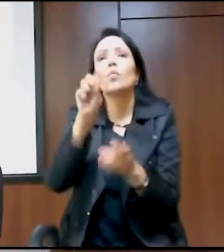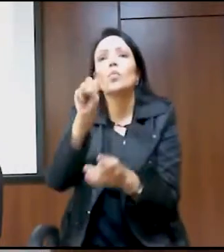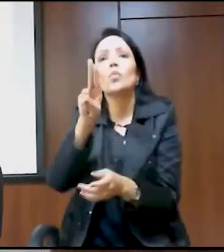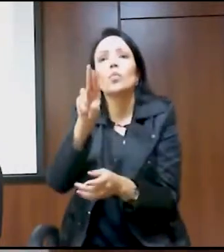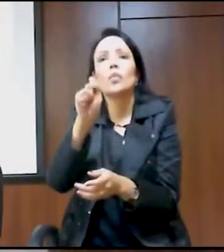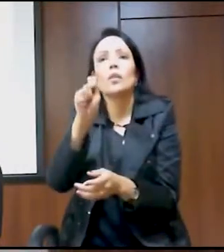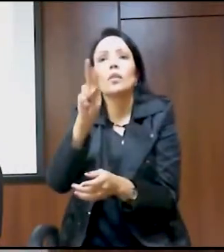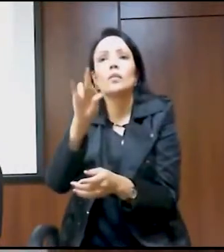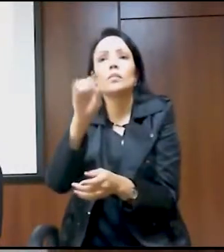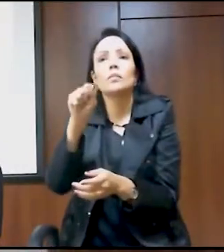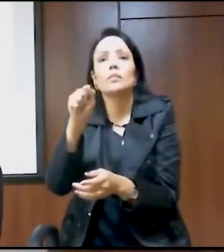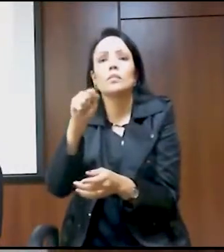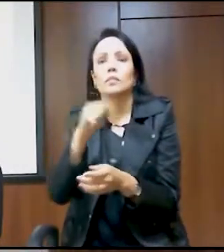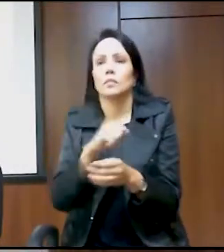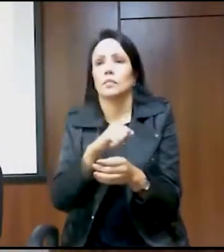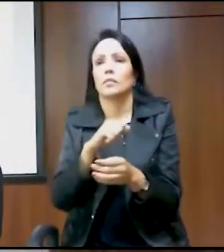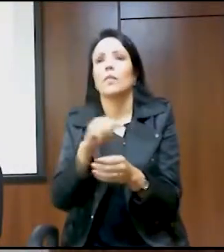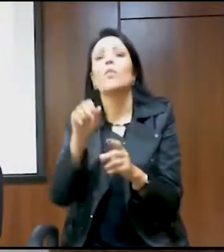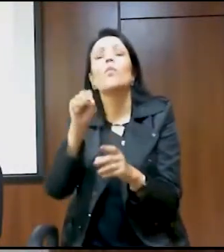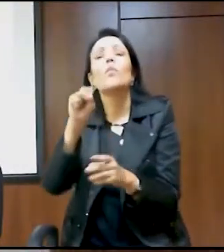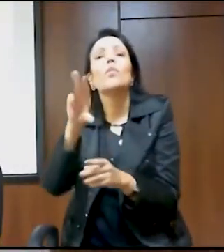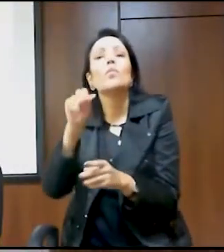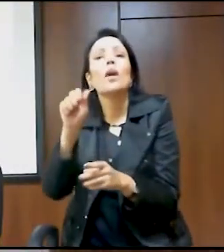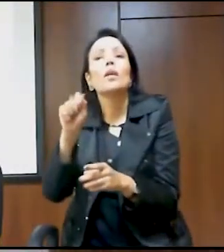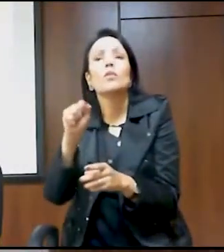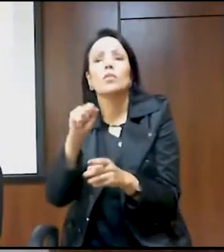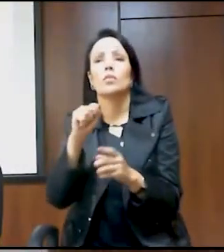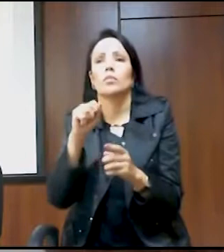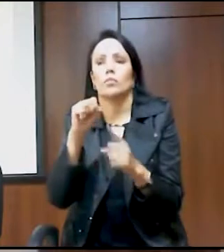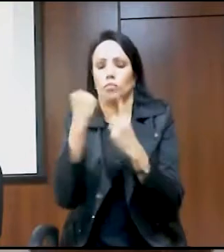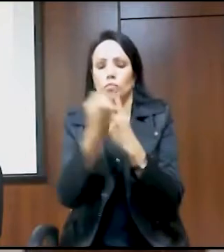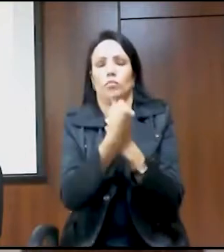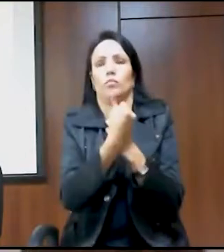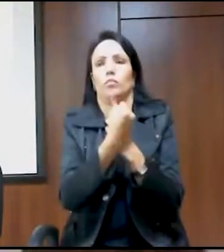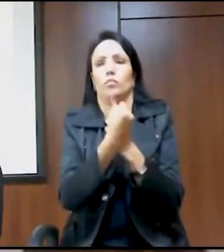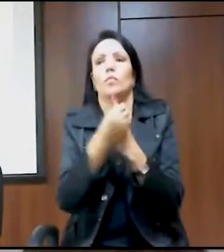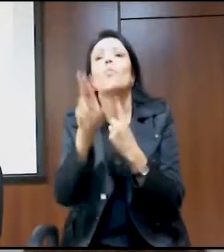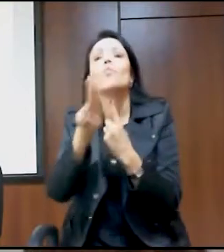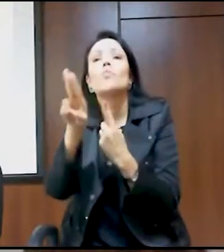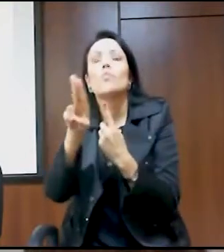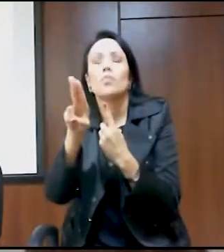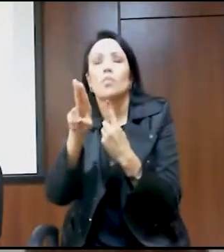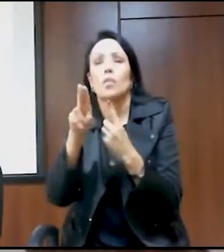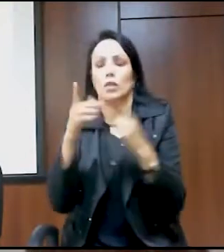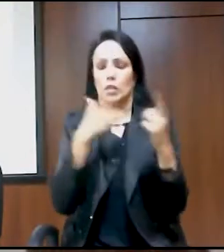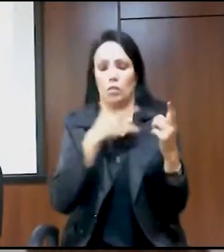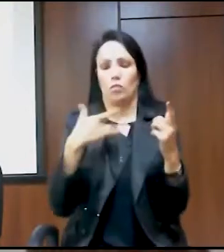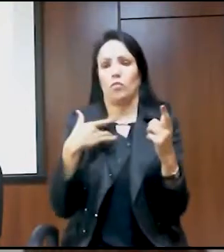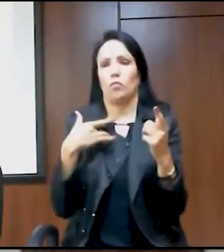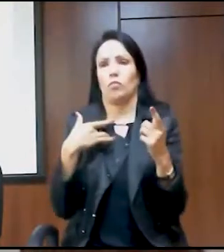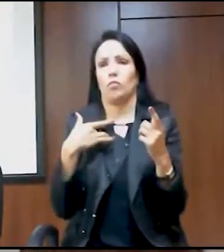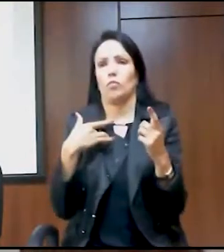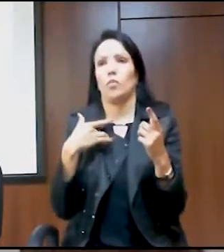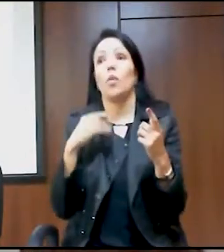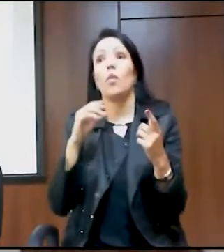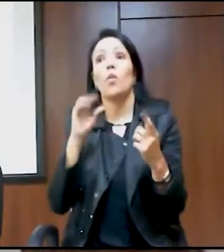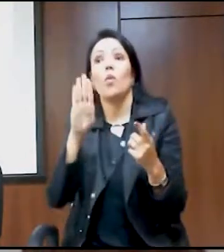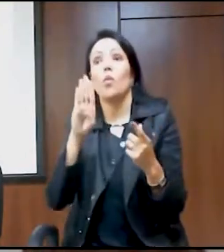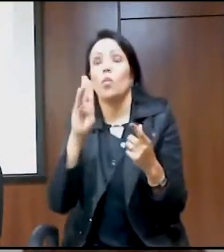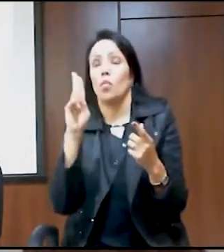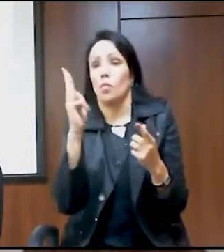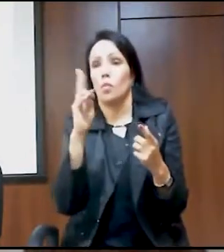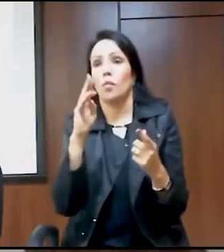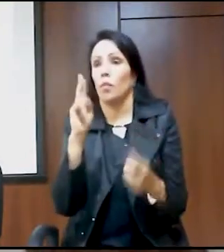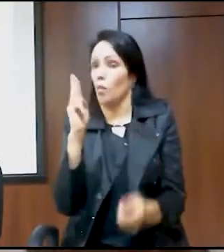política, usuário da assistência social, usuário da saúde, ou quando a gente usa a palavra beneficiário, que é